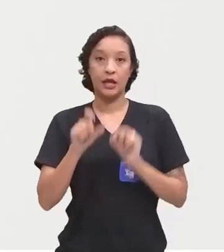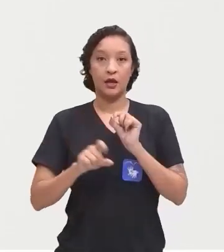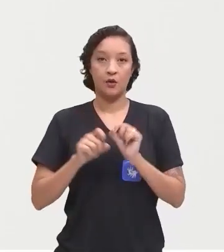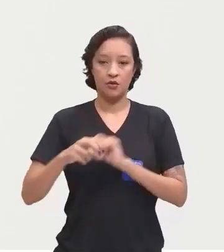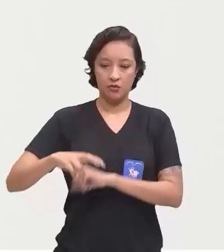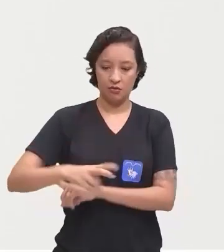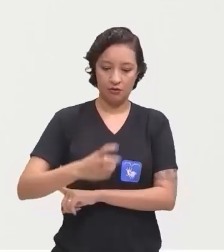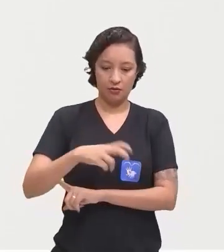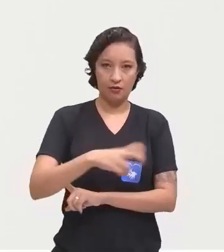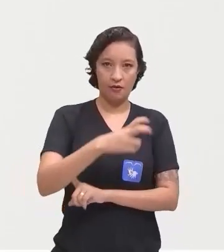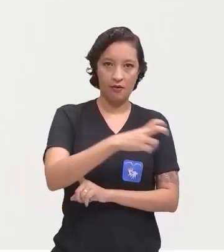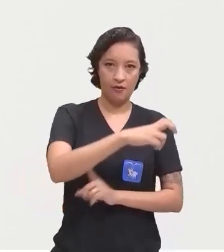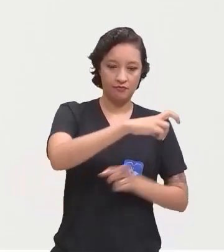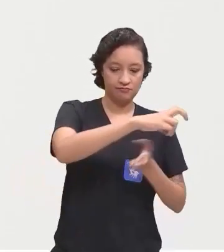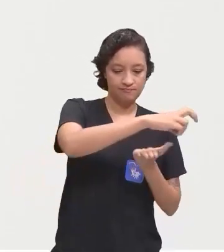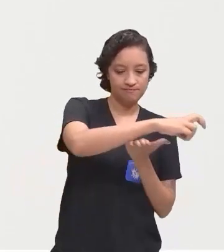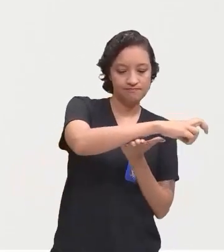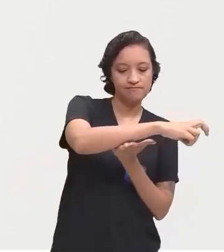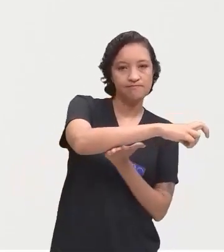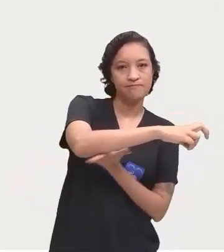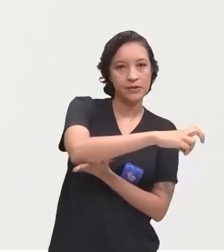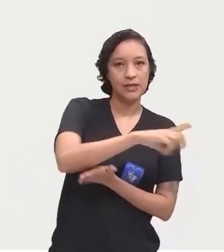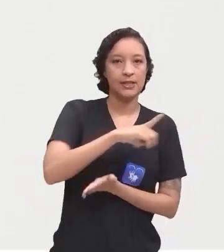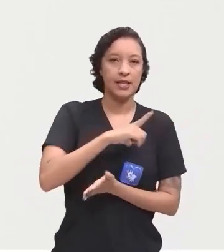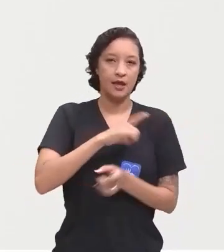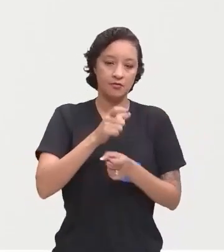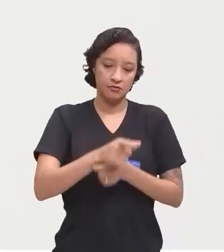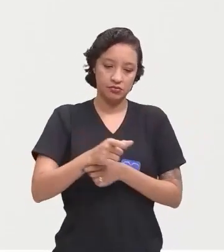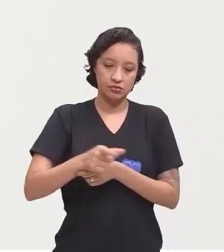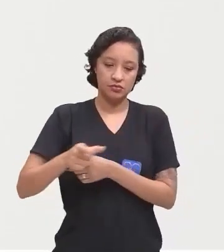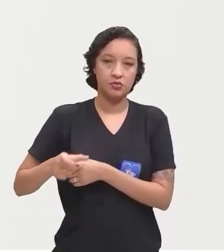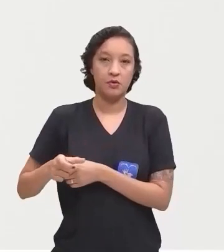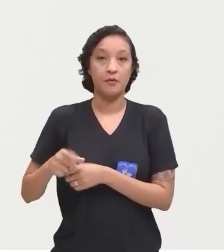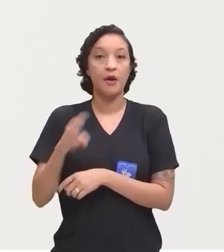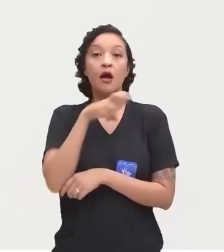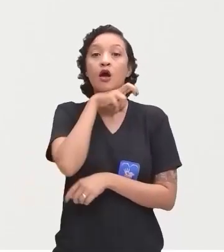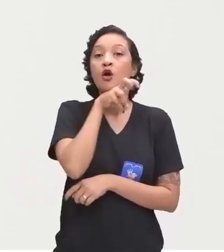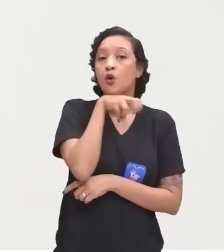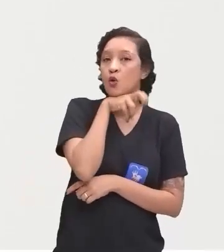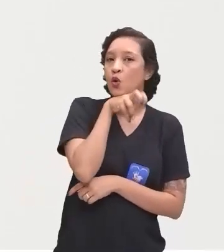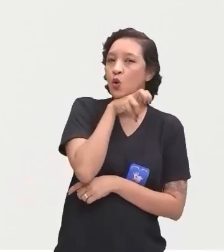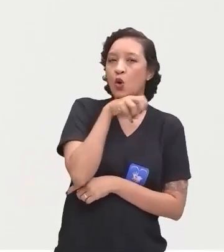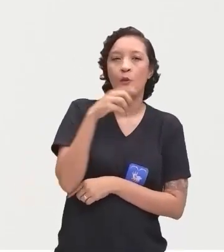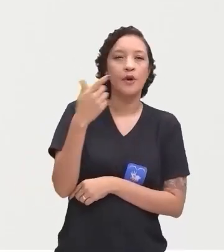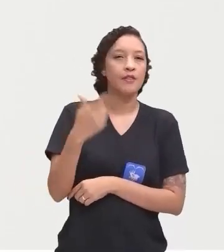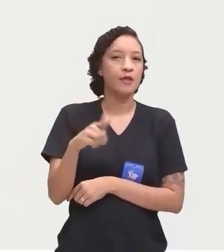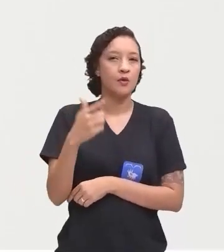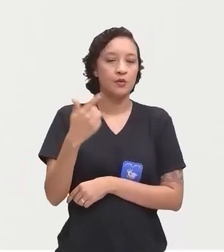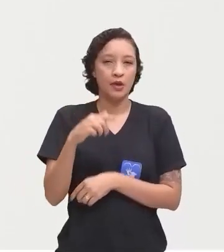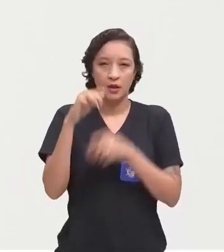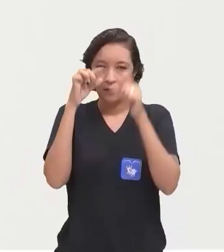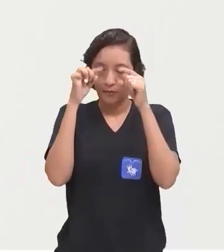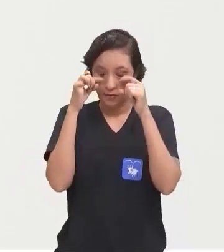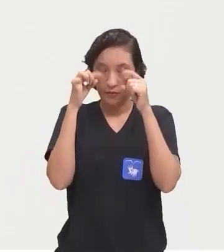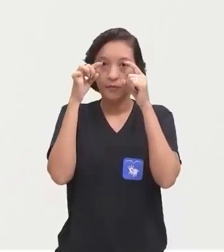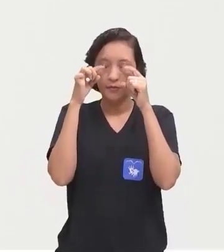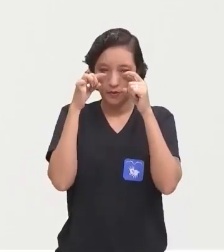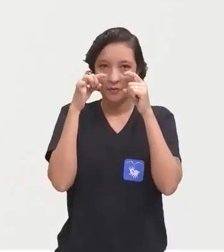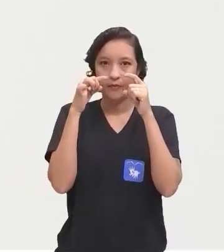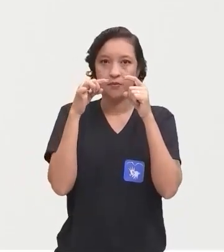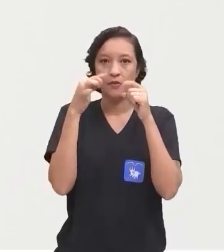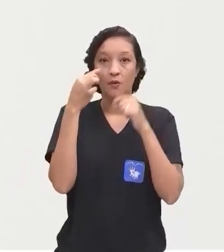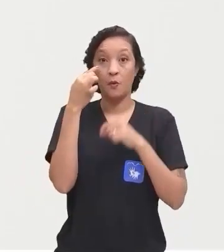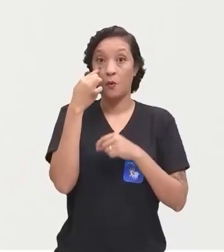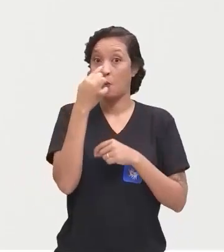corpo. As cobras não possuem pálpebras móveis. Os olhos são cobertos por uma